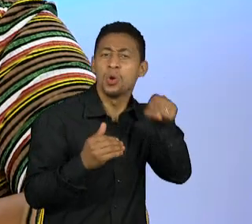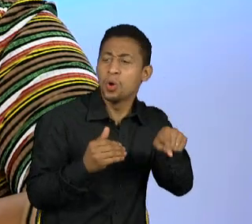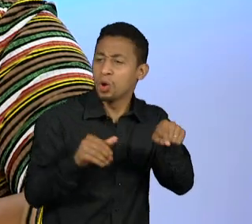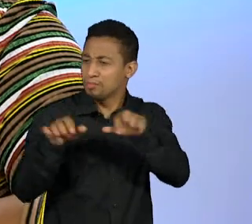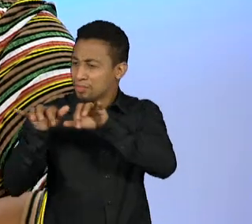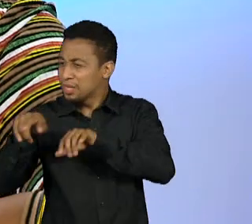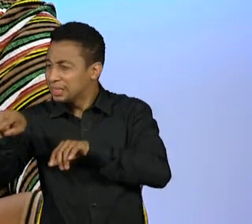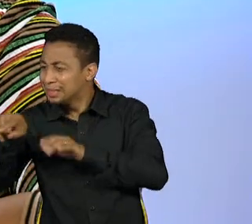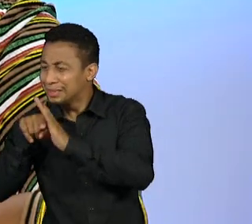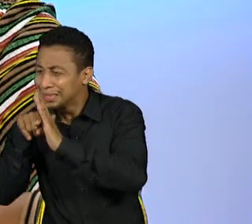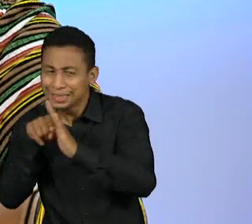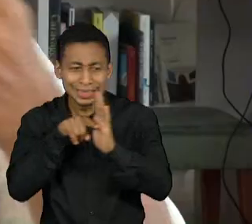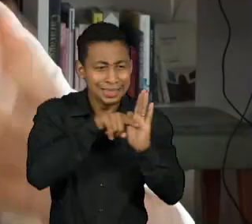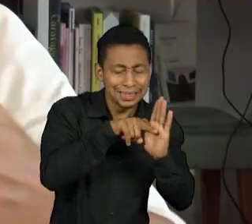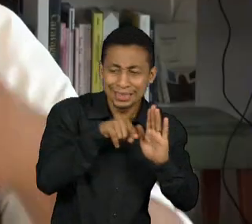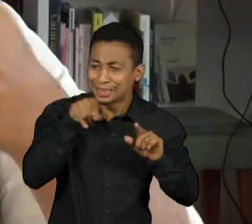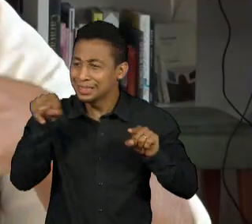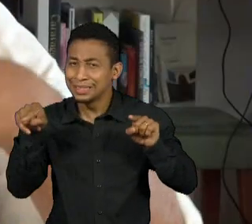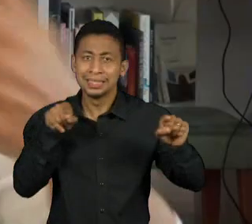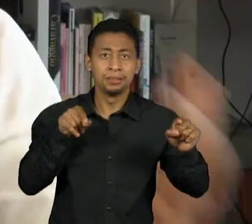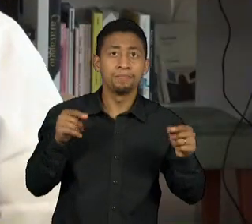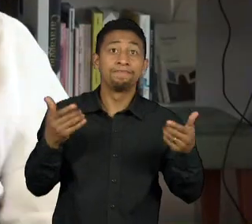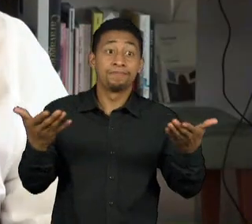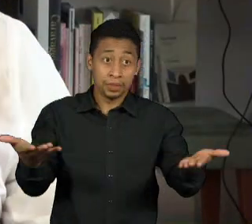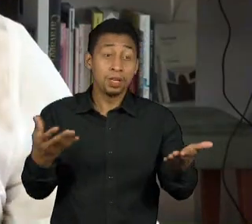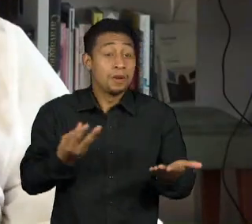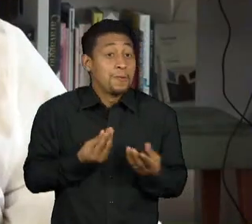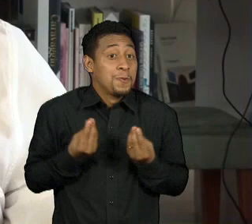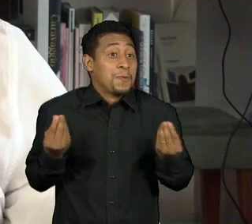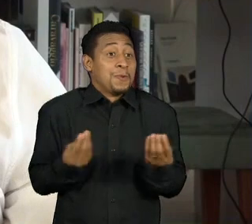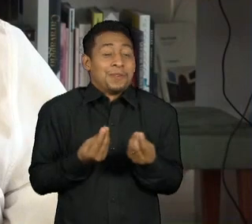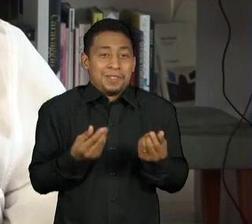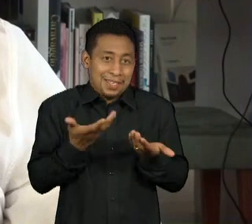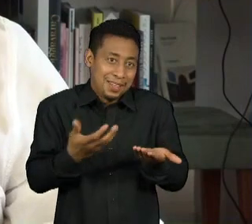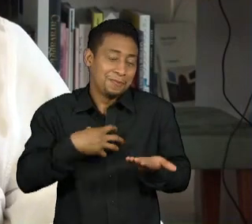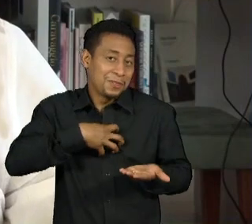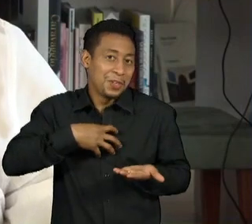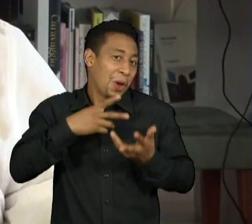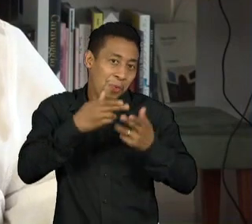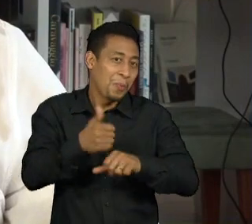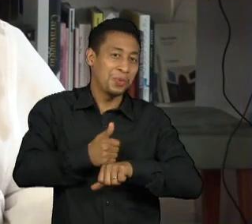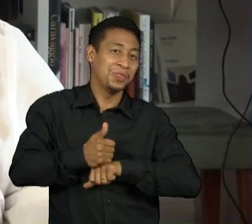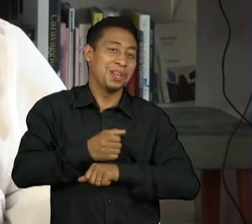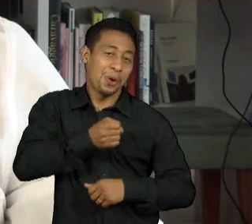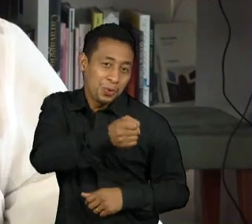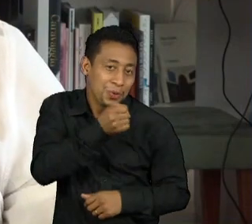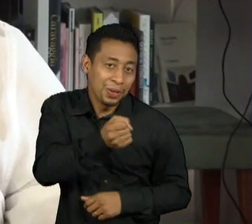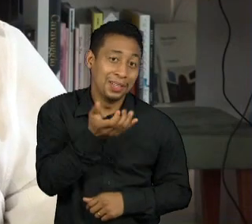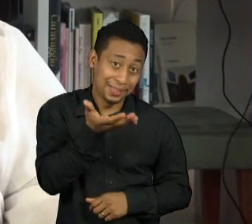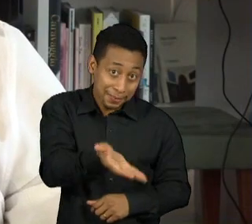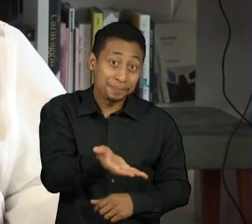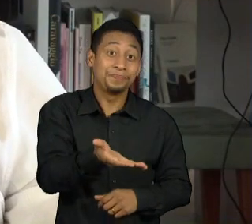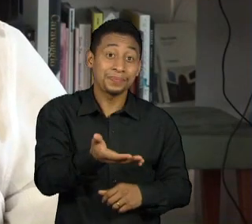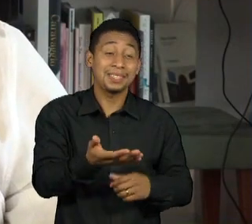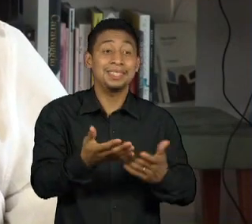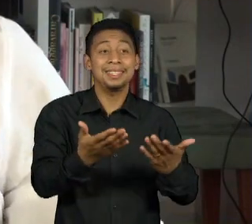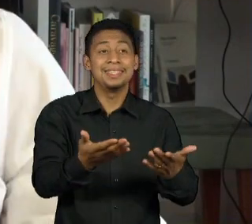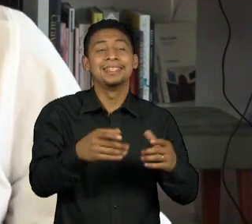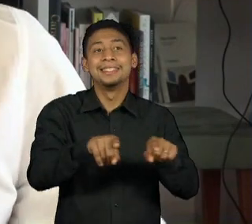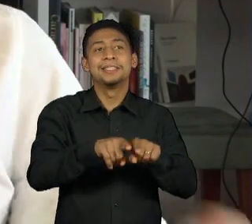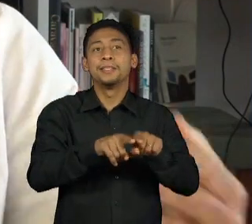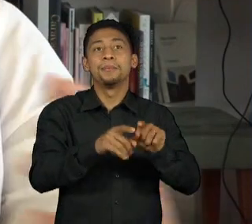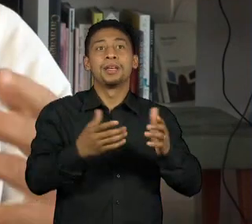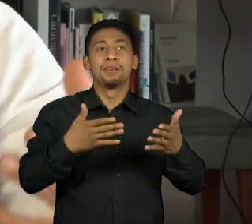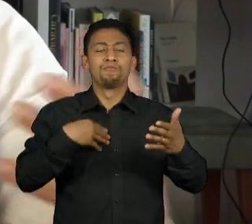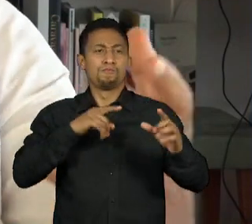colunas e pesquisava. Então, deu um certo gostinho jornalístico, de jornalismo e uma espécie de frente